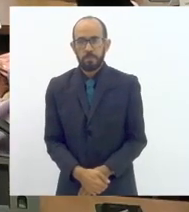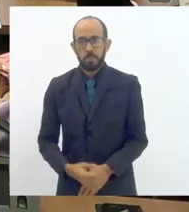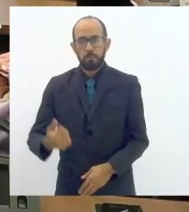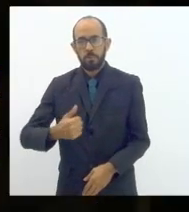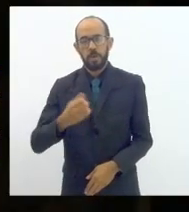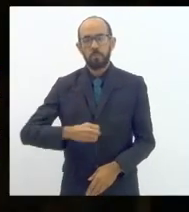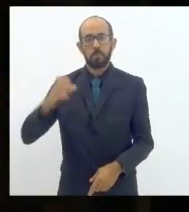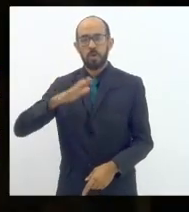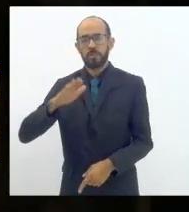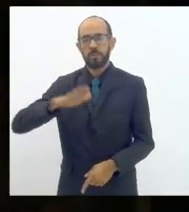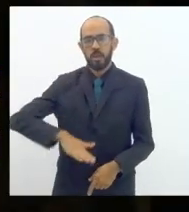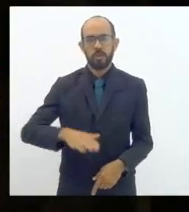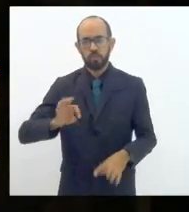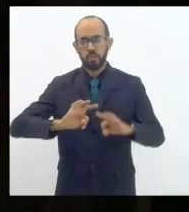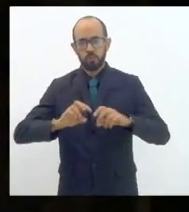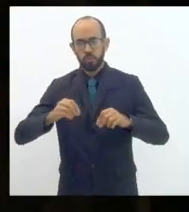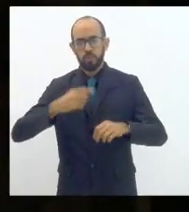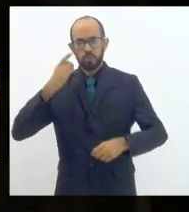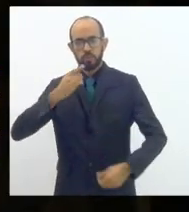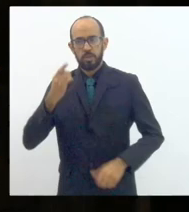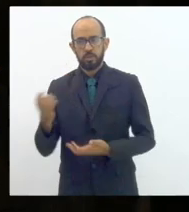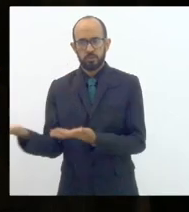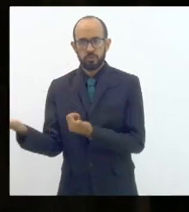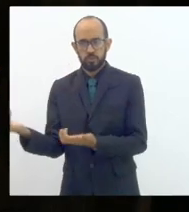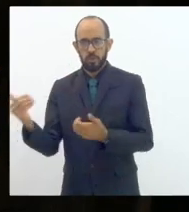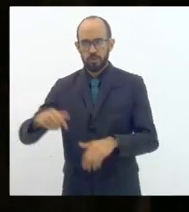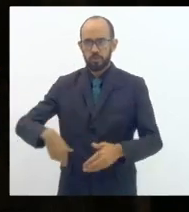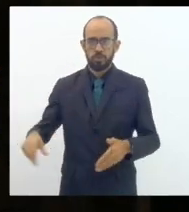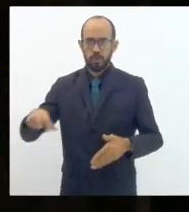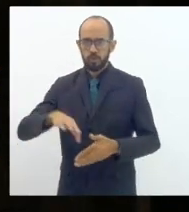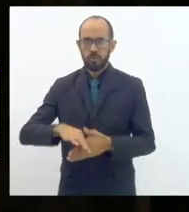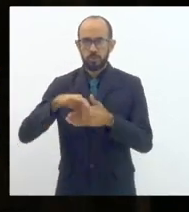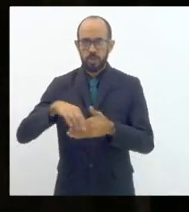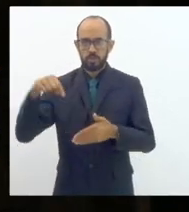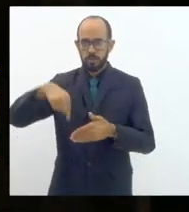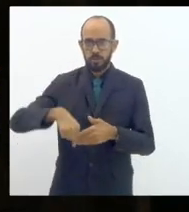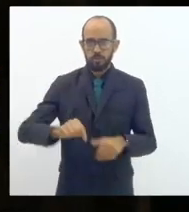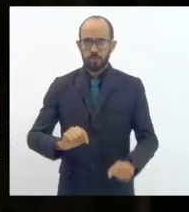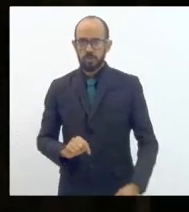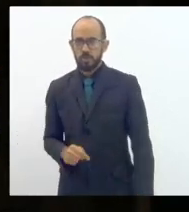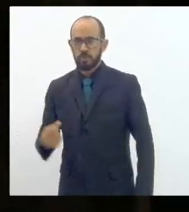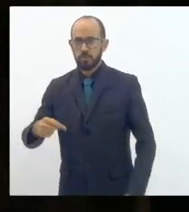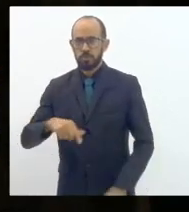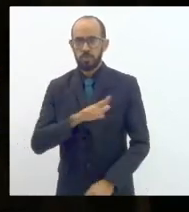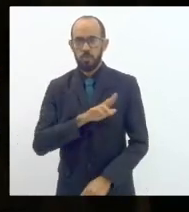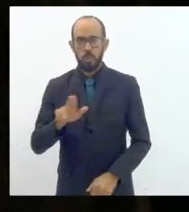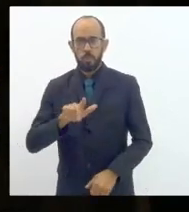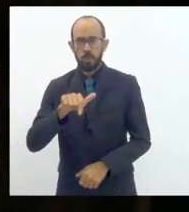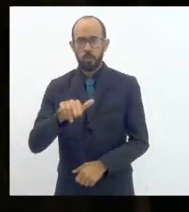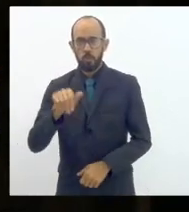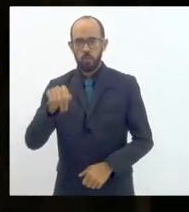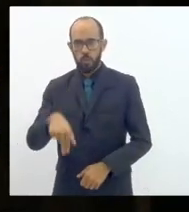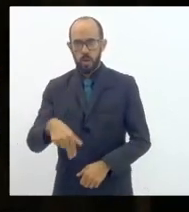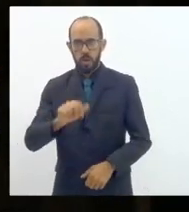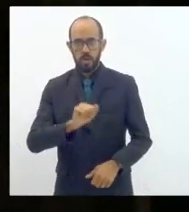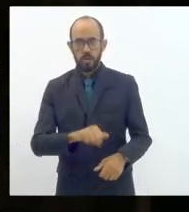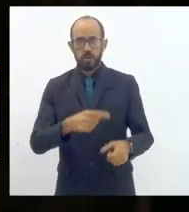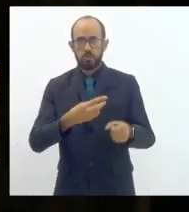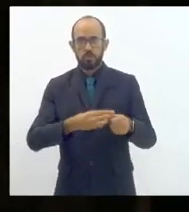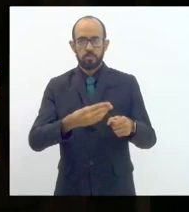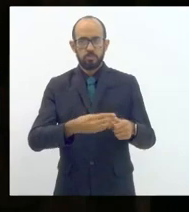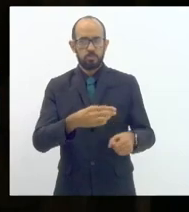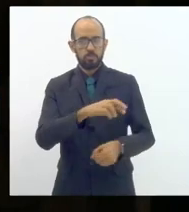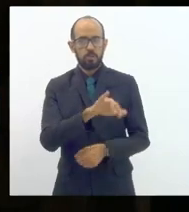Primeiramente, boa tarde, senhoras e senhores parlamentares juvenis, autoridades aqui presentes. Meu nome é Luan, sou do município de Rio Bonito, estudo no Colégio